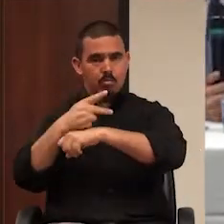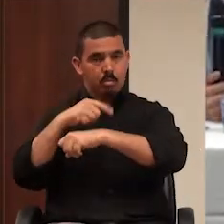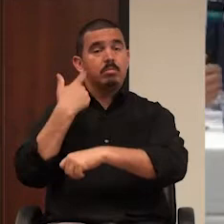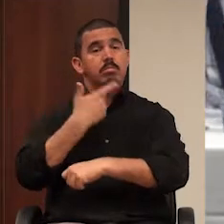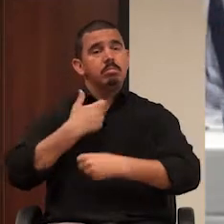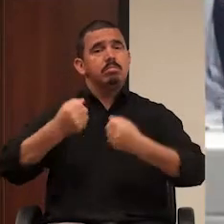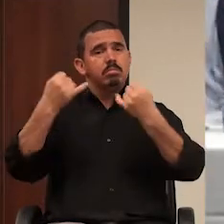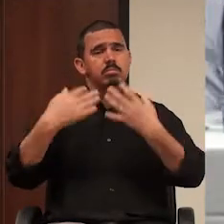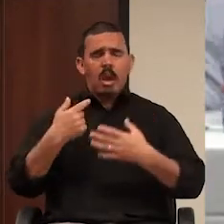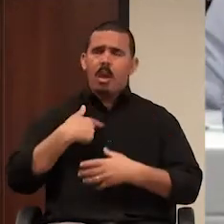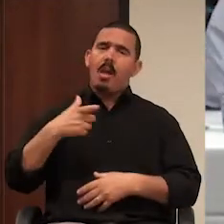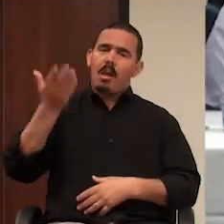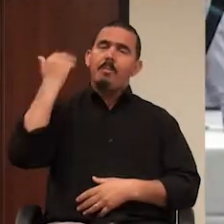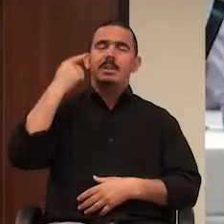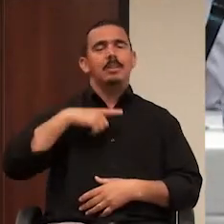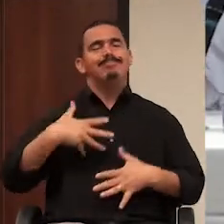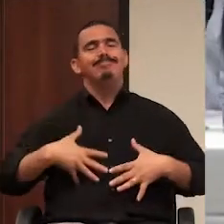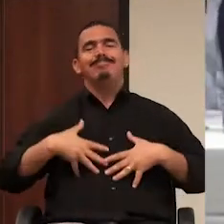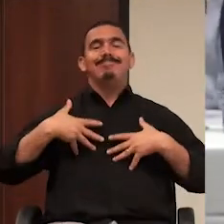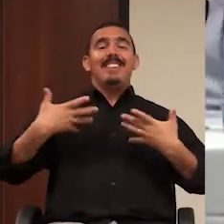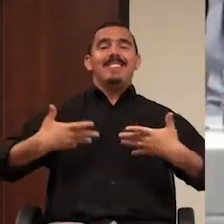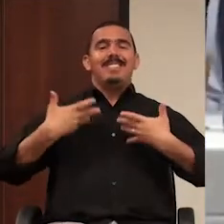naquele período eu estava mais animado, para falar a verdade.